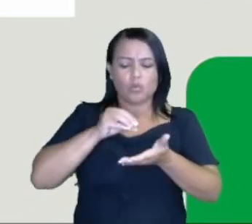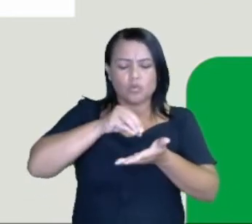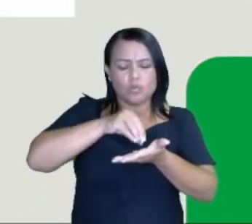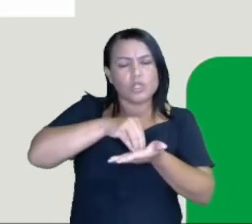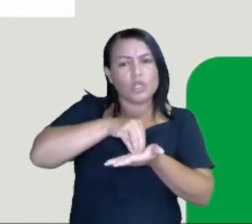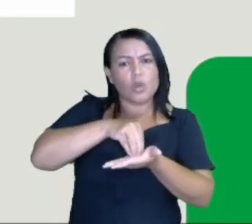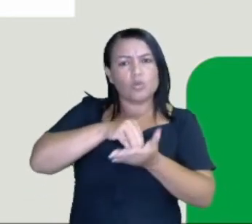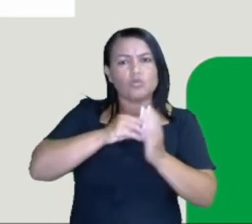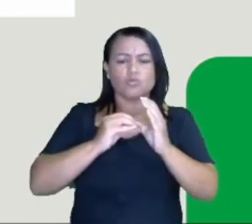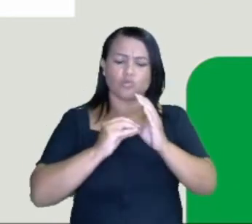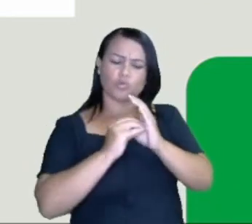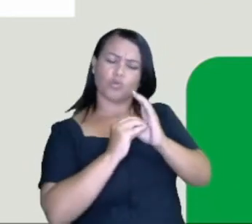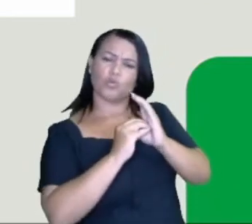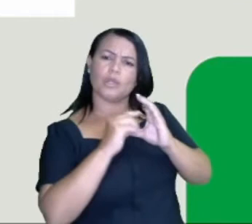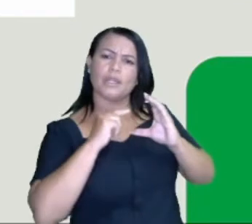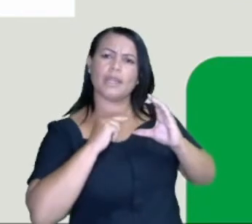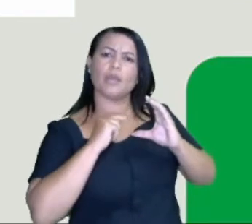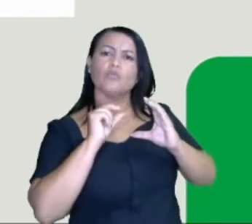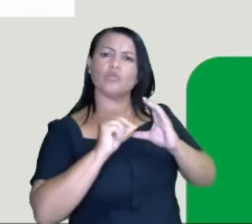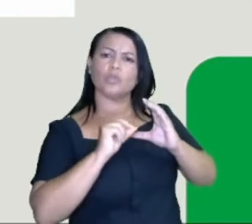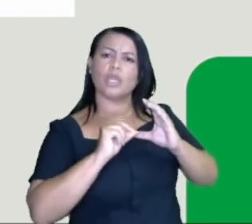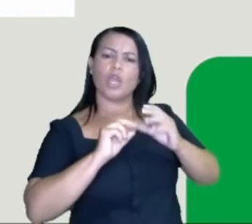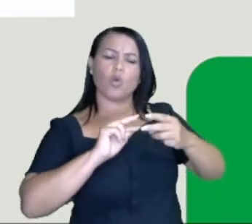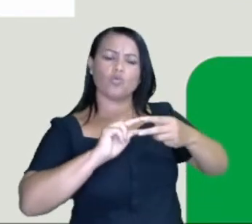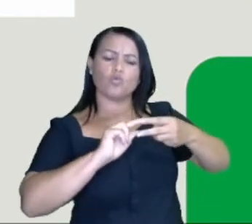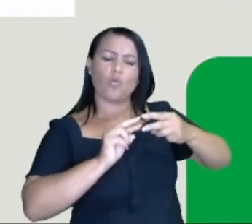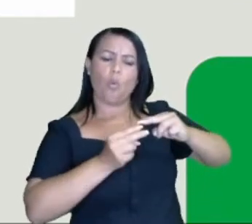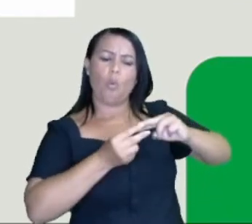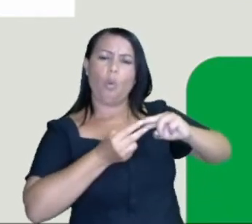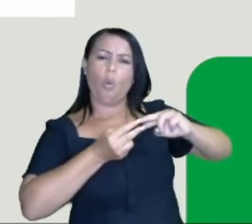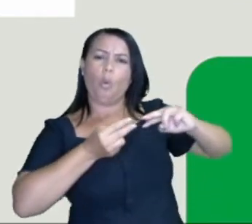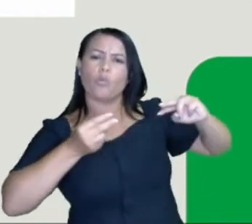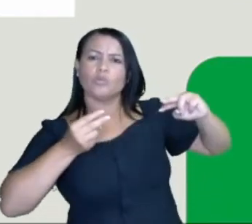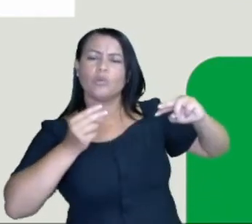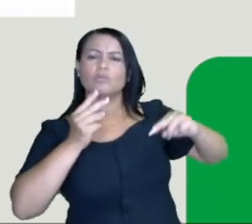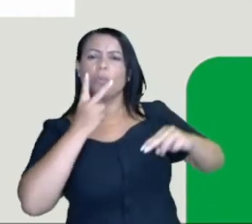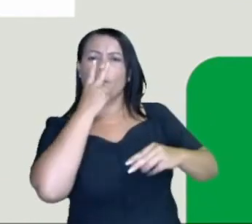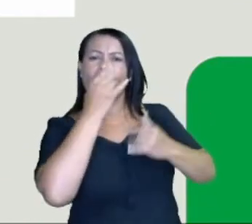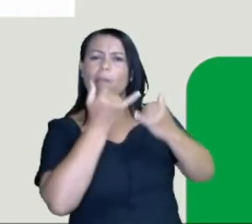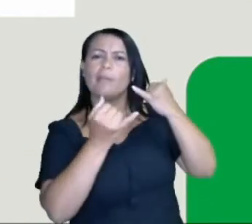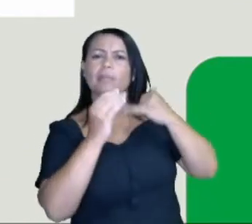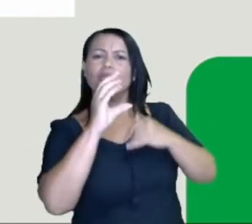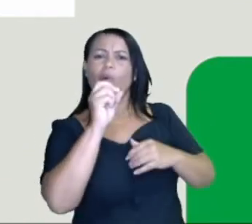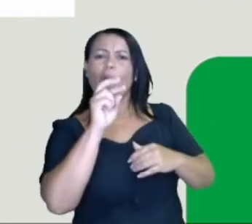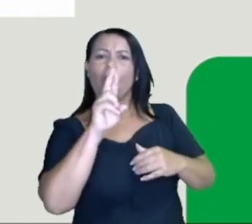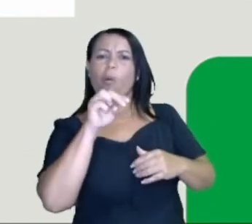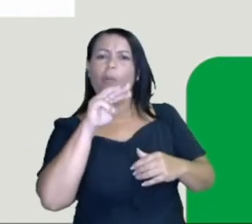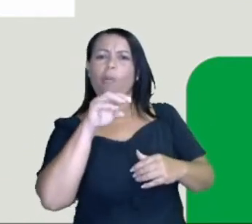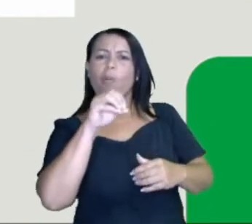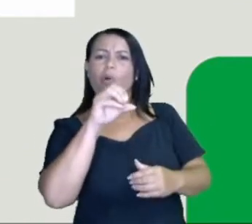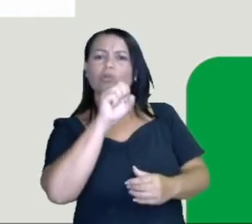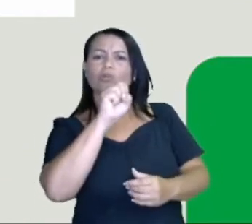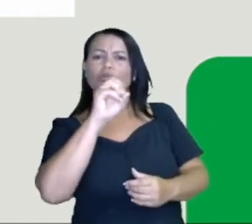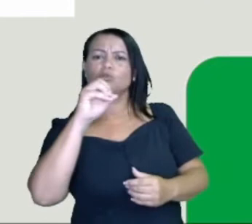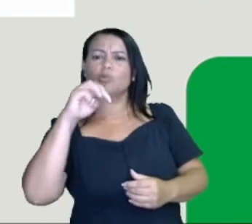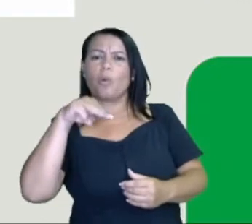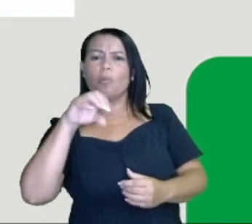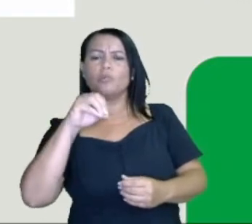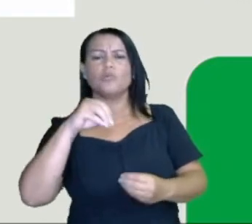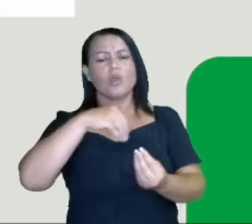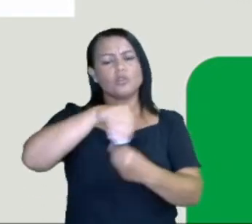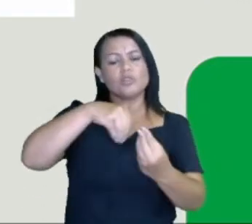encontram-se os cromossomos, que são como fios microscópicos formados por uma substância química